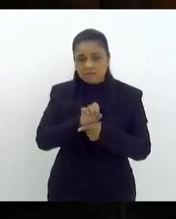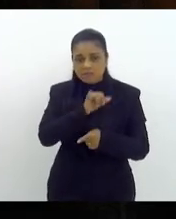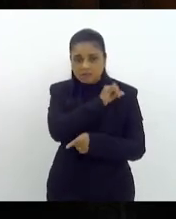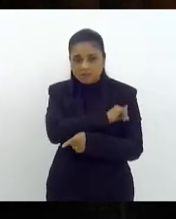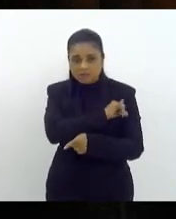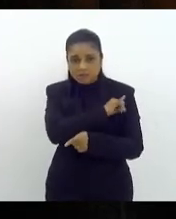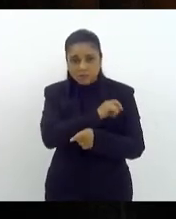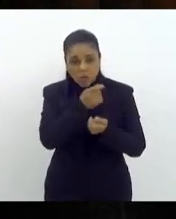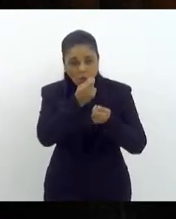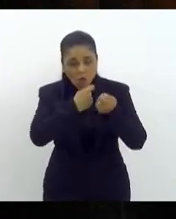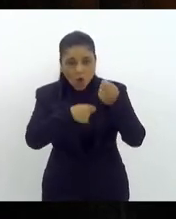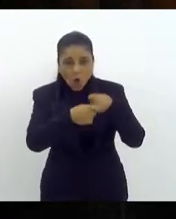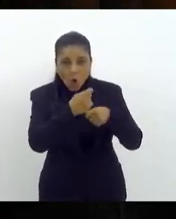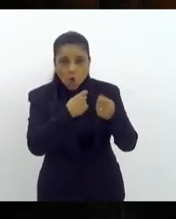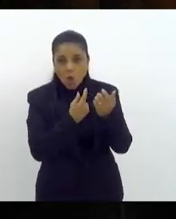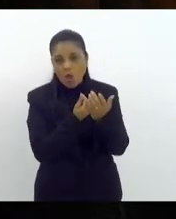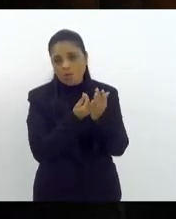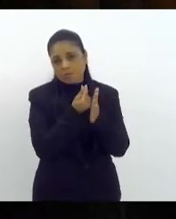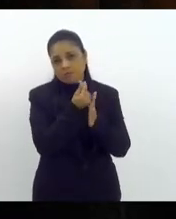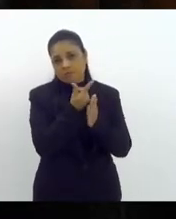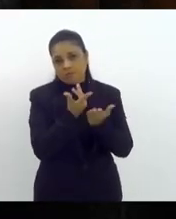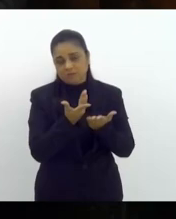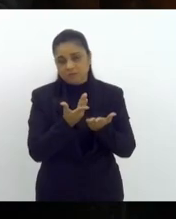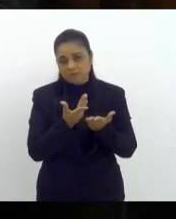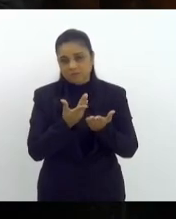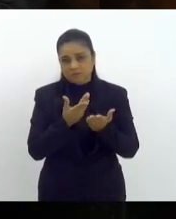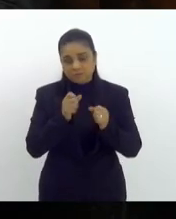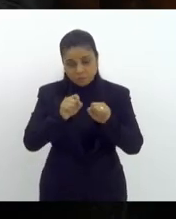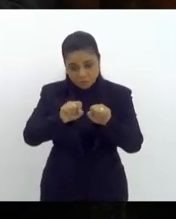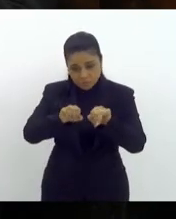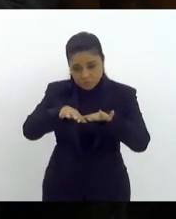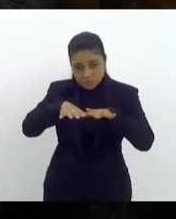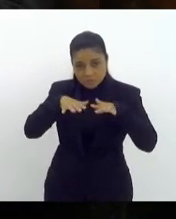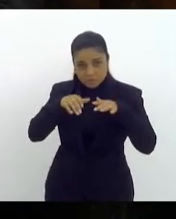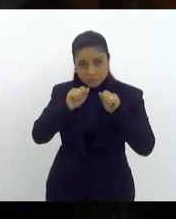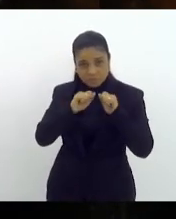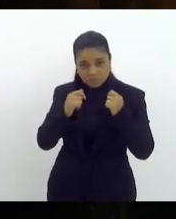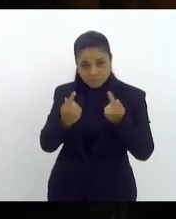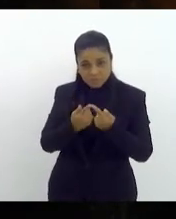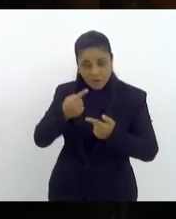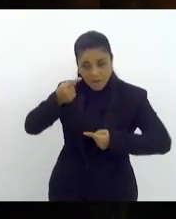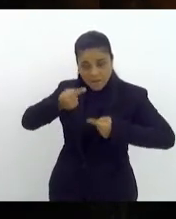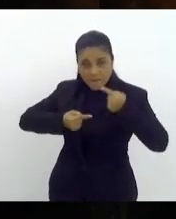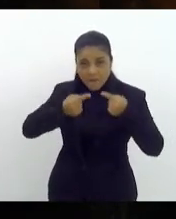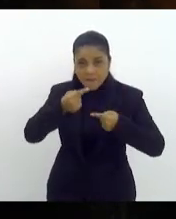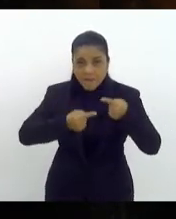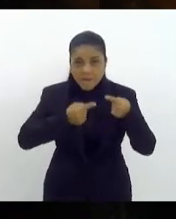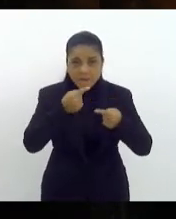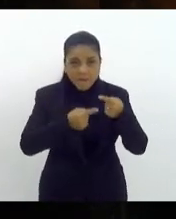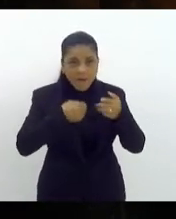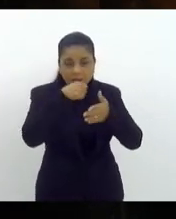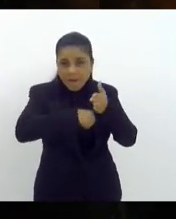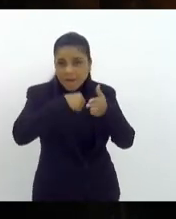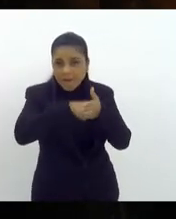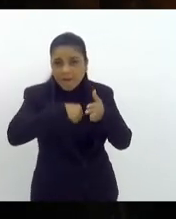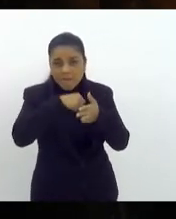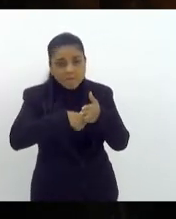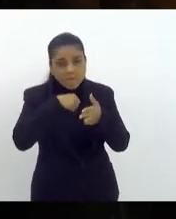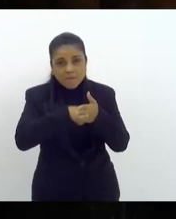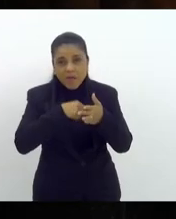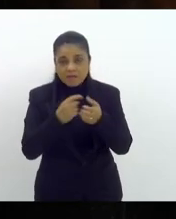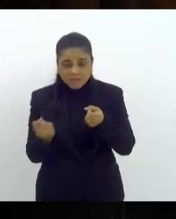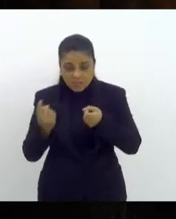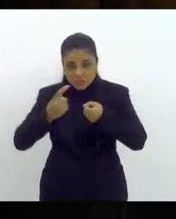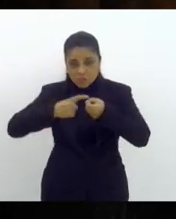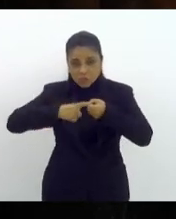econômico financeiro O parlamento tem que ir para sua luta tem que ir para se abrir tem que se